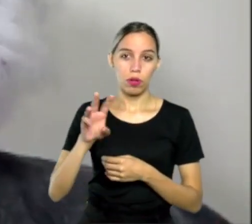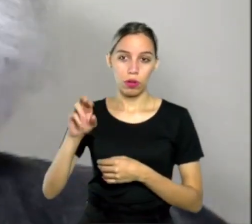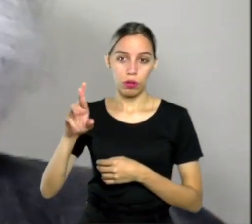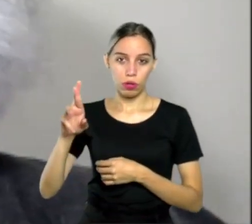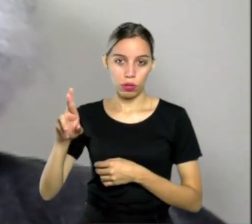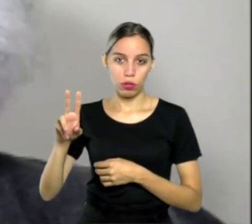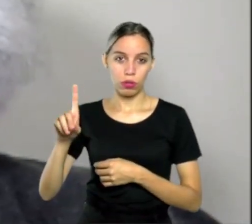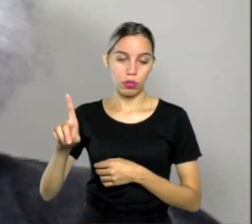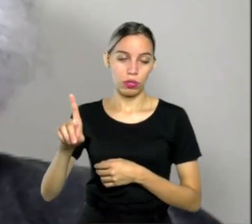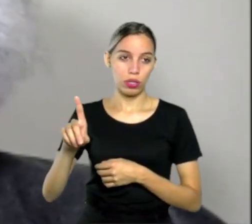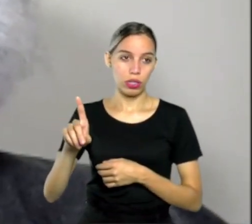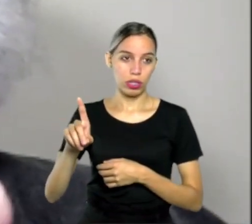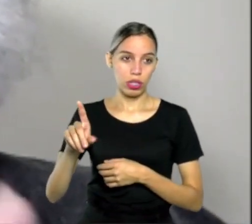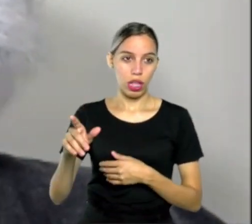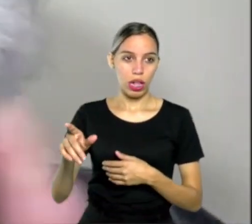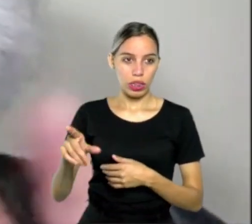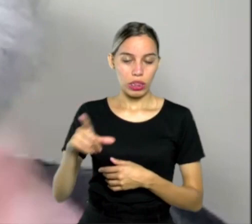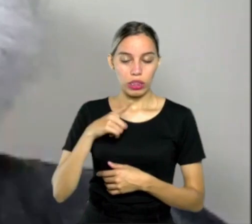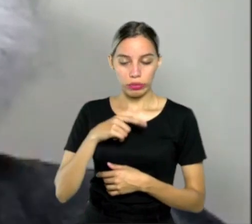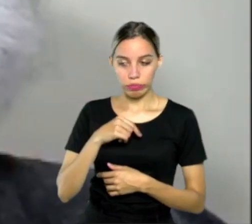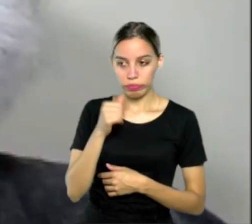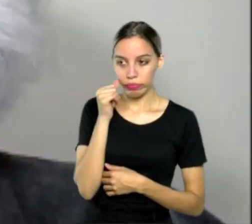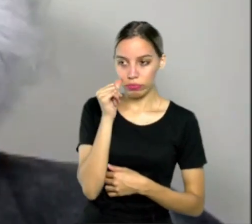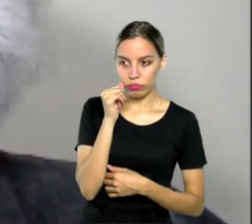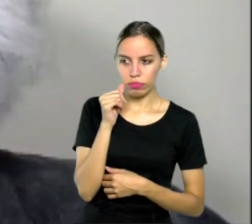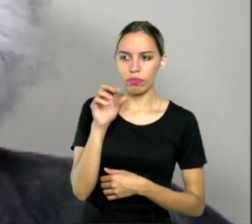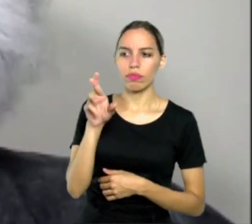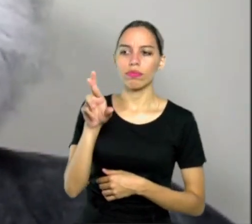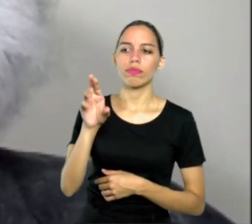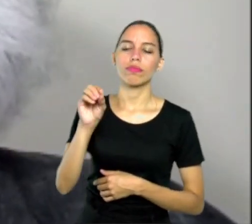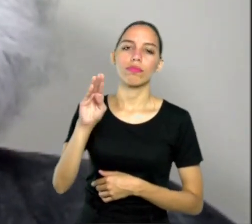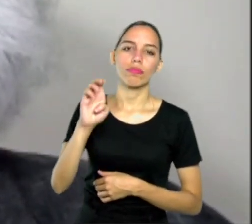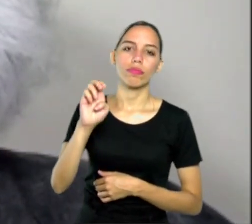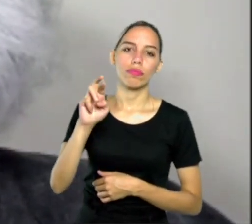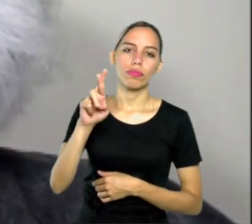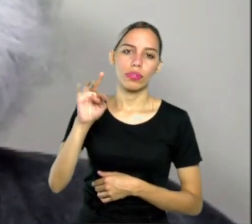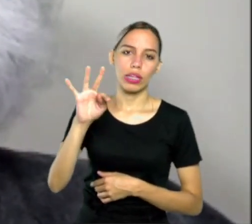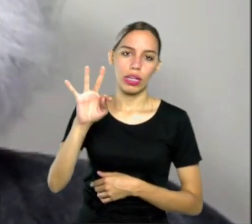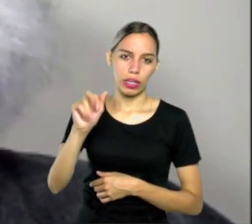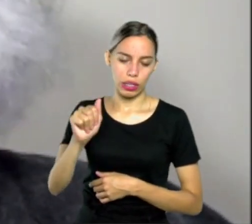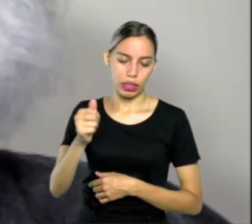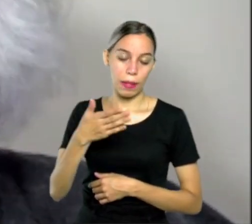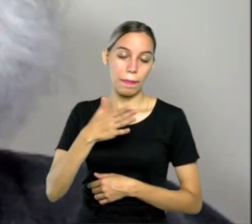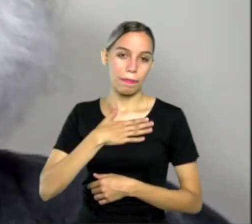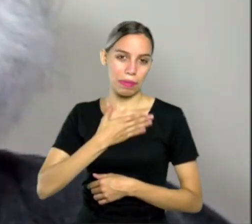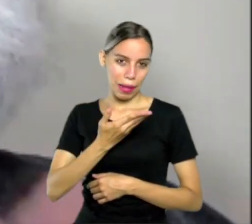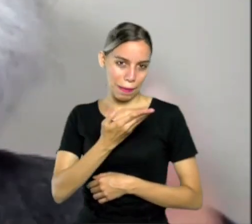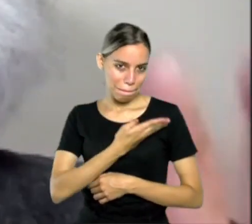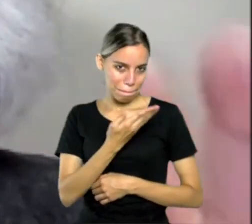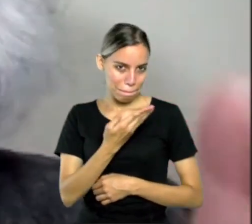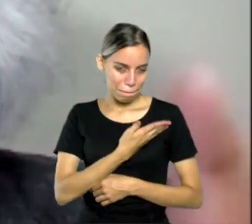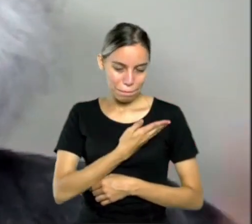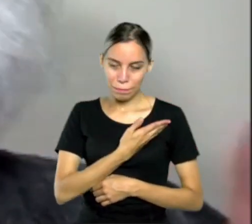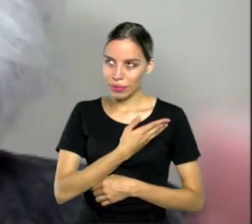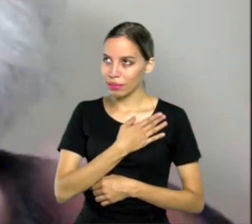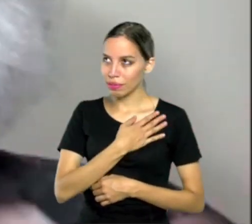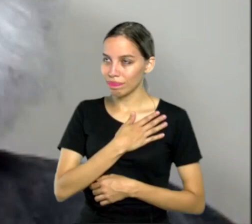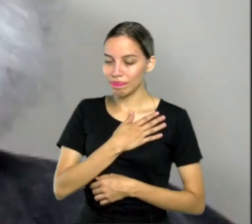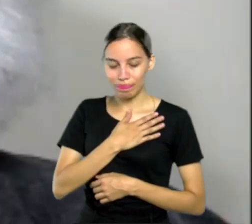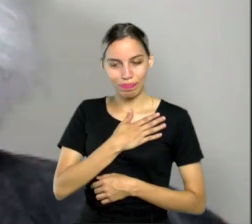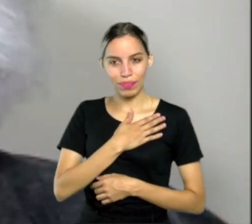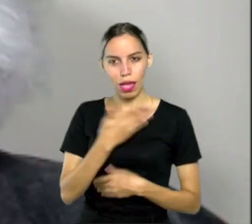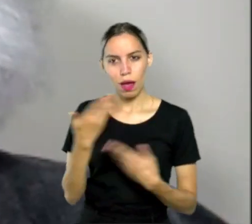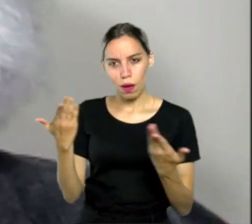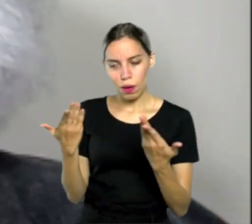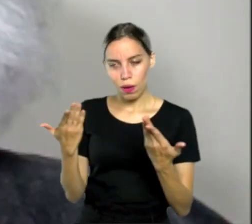está fazendo aniversário, inclusive, minha querida amiga, ela falou para mim, olha, eu vou organizar um blog para você guardar o que você